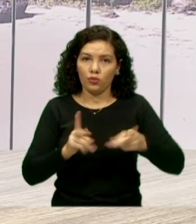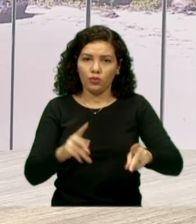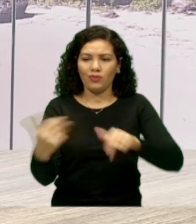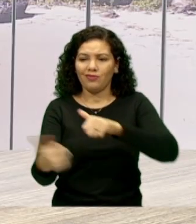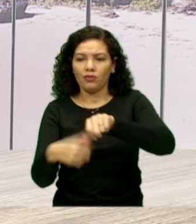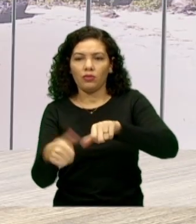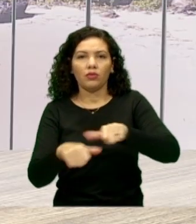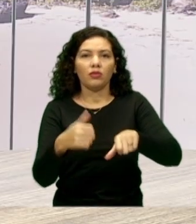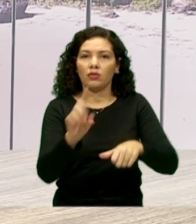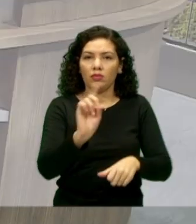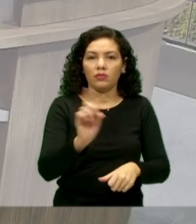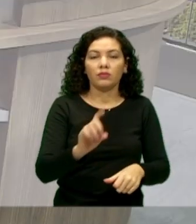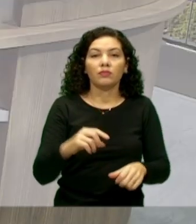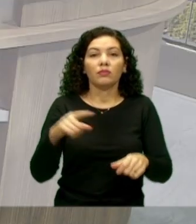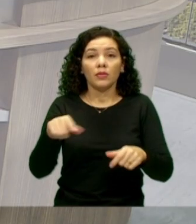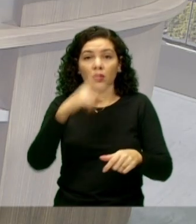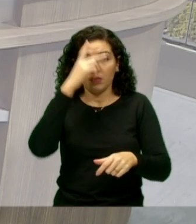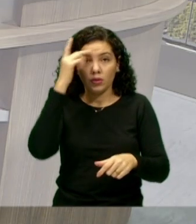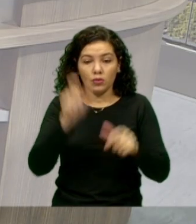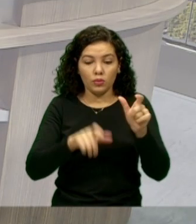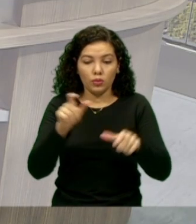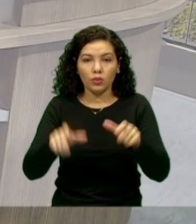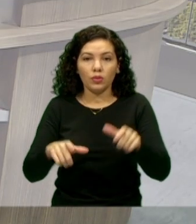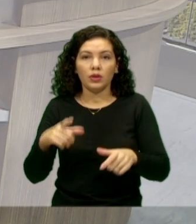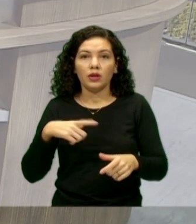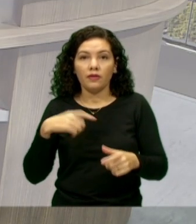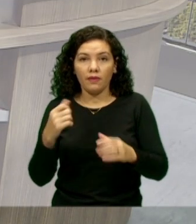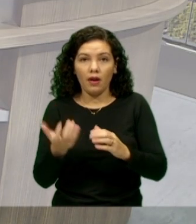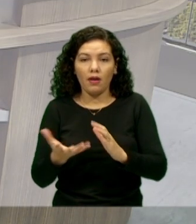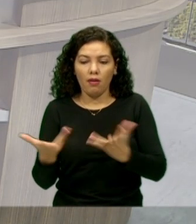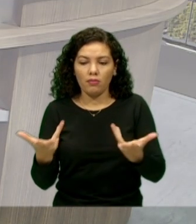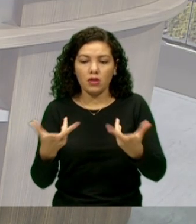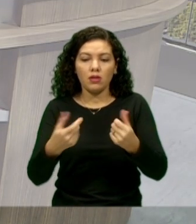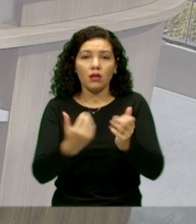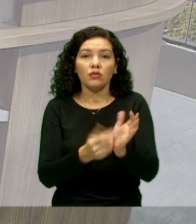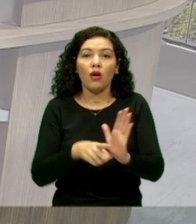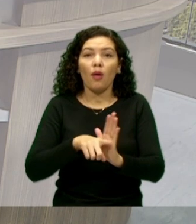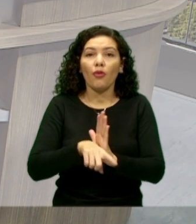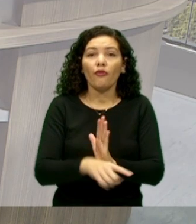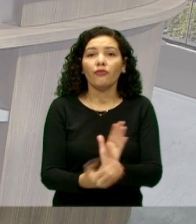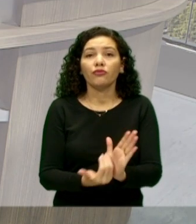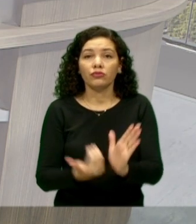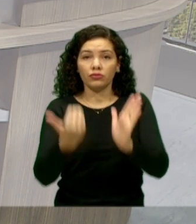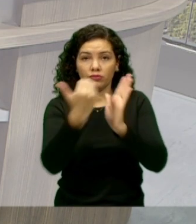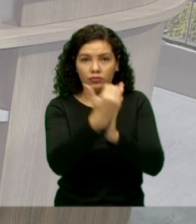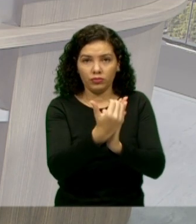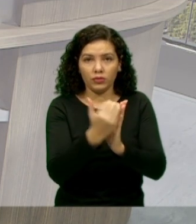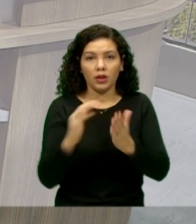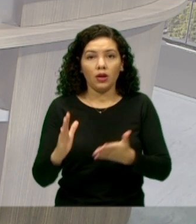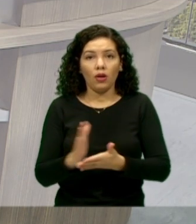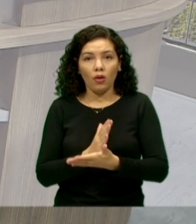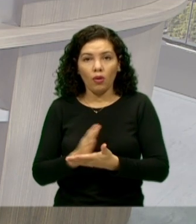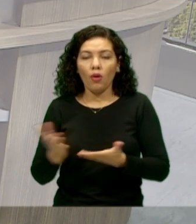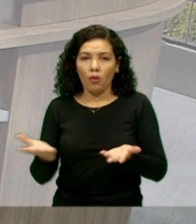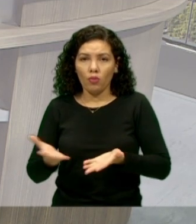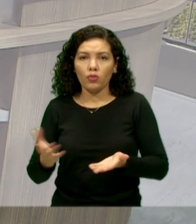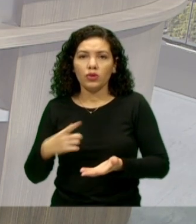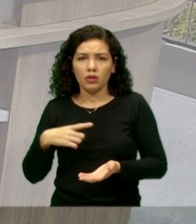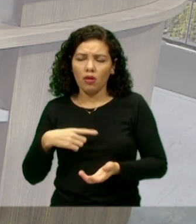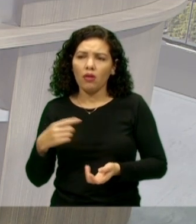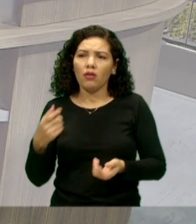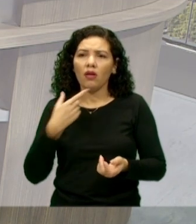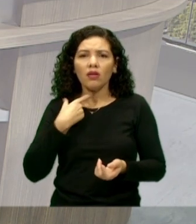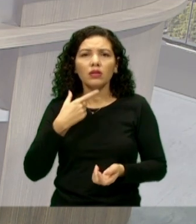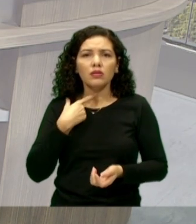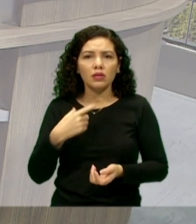serviços, funcionários que vão adquirindo expertise ao longo do tempo. Hoje nós temos pessoas muito bem intencionadas, às que